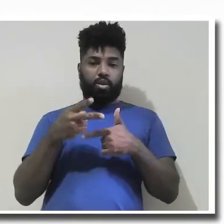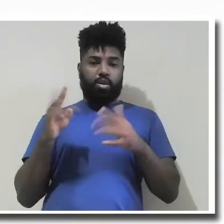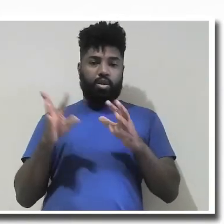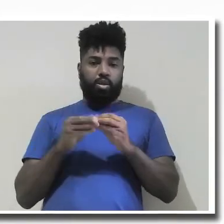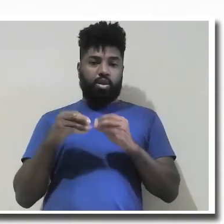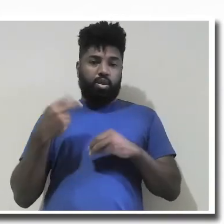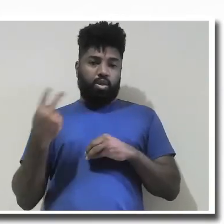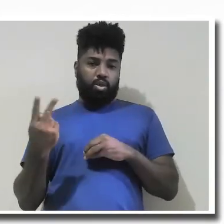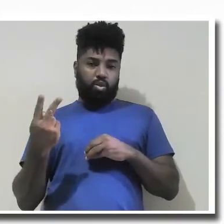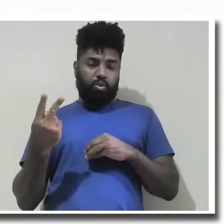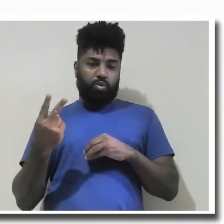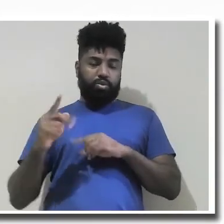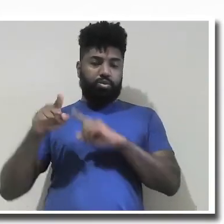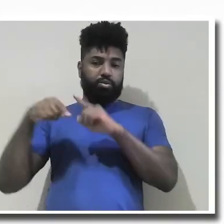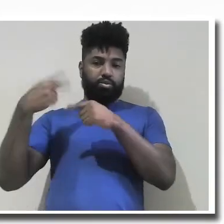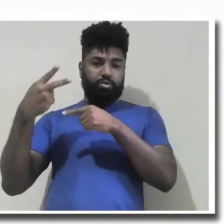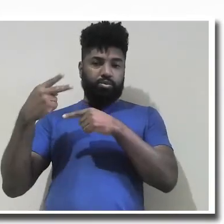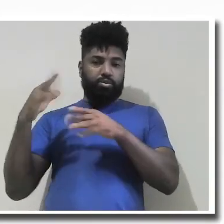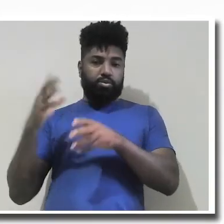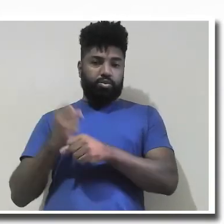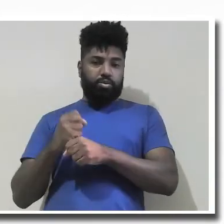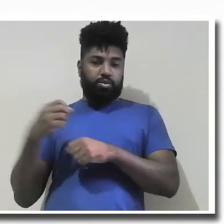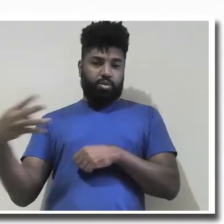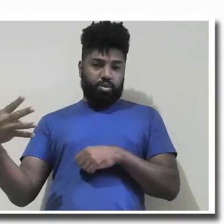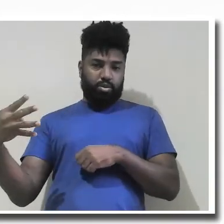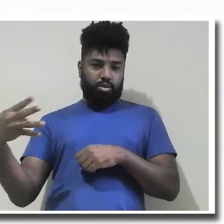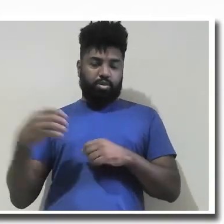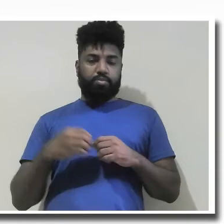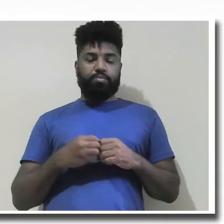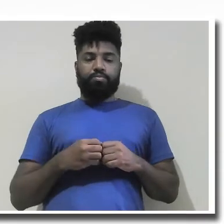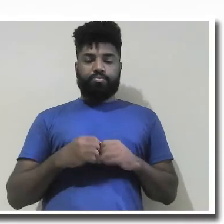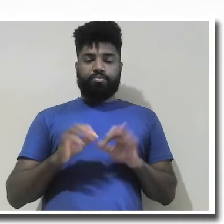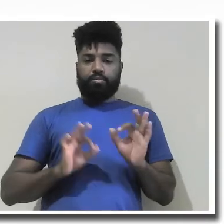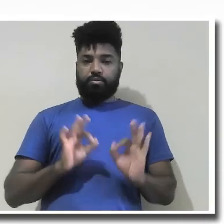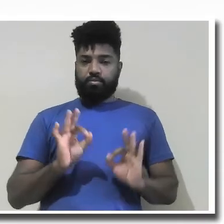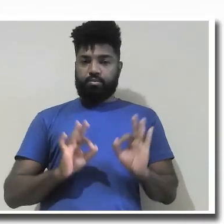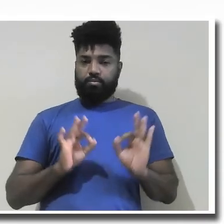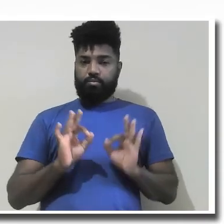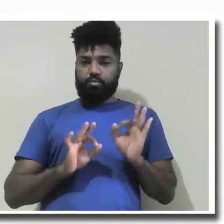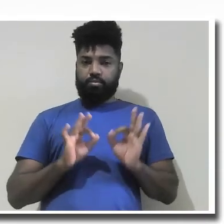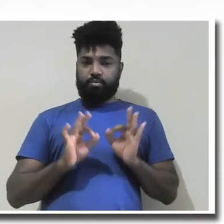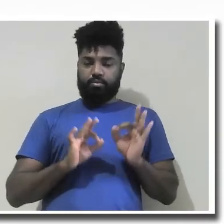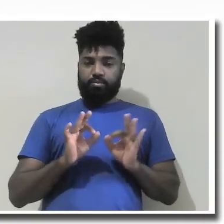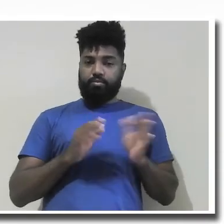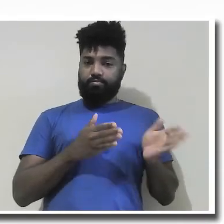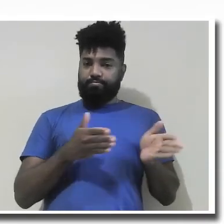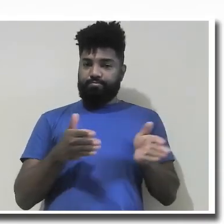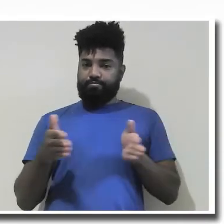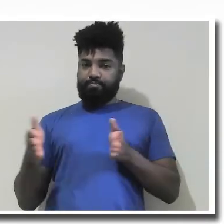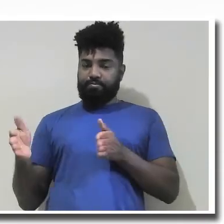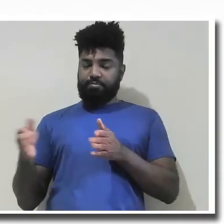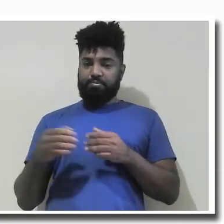ao quadrado, 4. Resolvendo dessa seguinte forma,